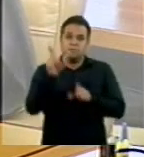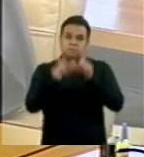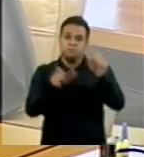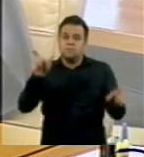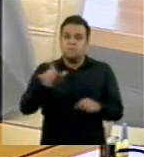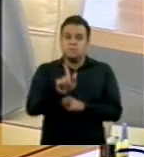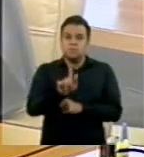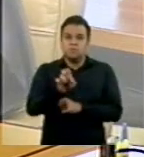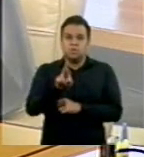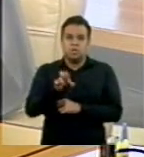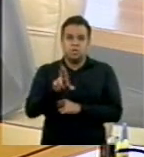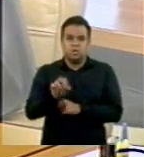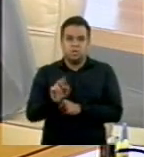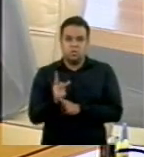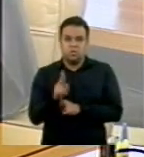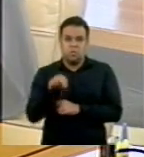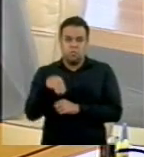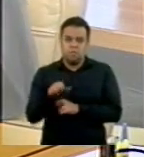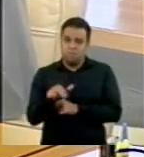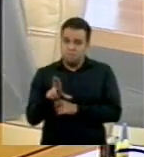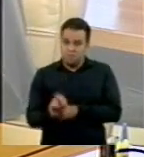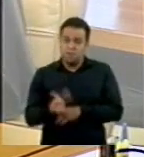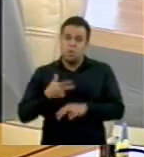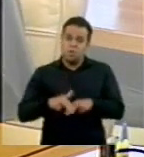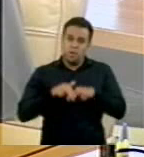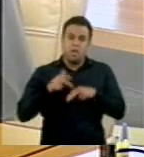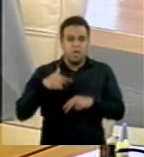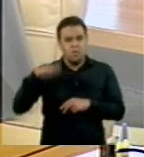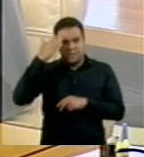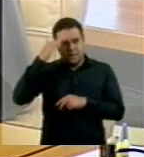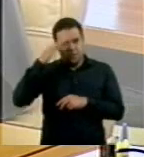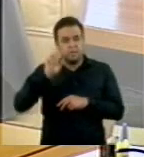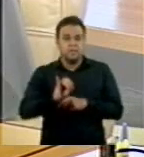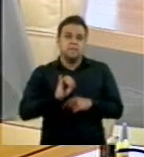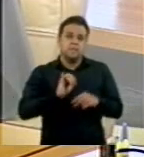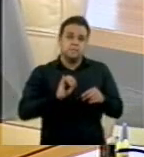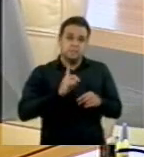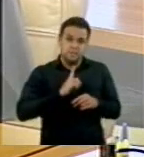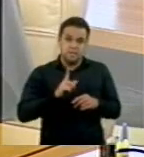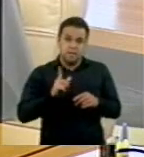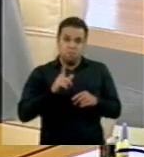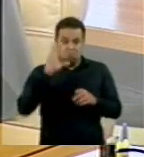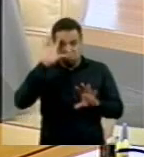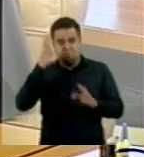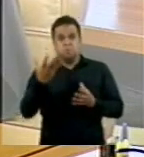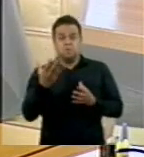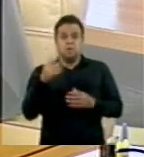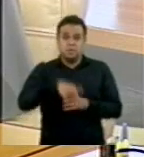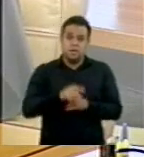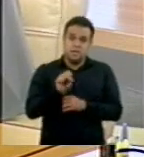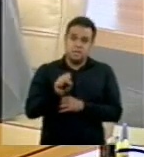humano. Dessa forma, entendo que o desate da questão posta perante esta Corte deve